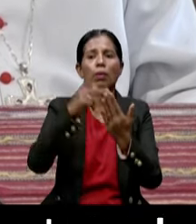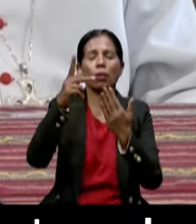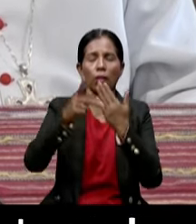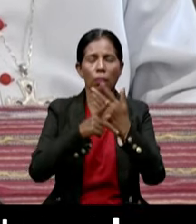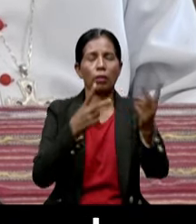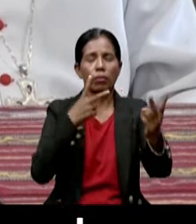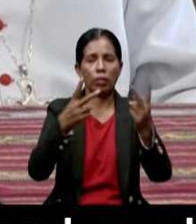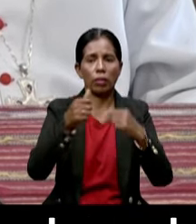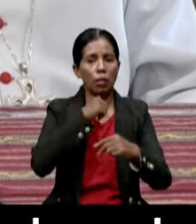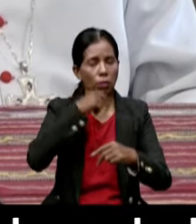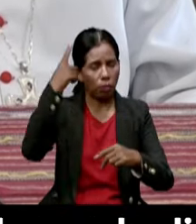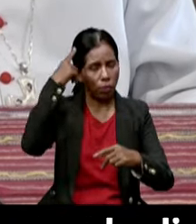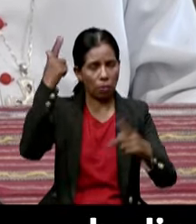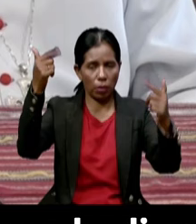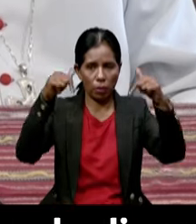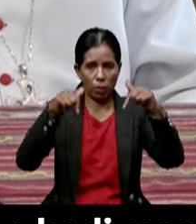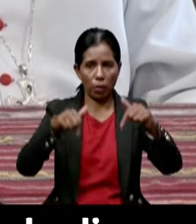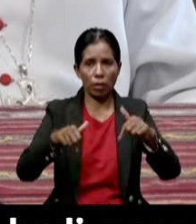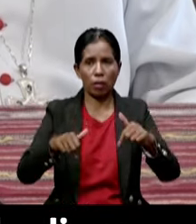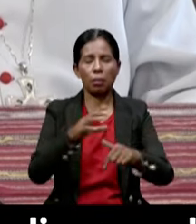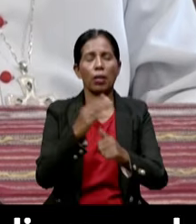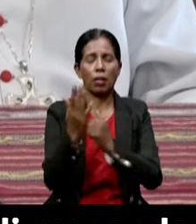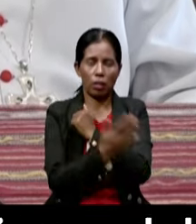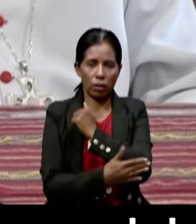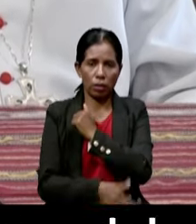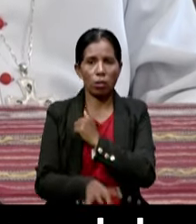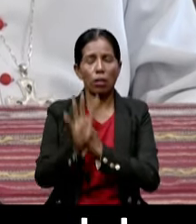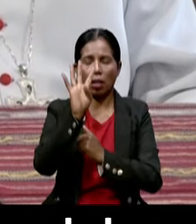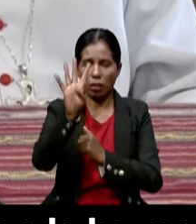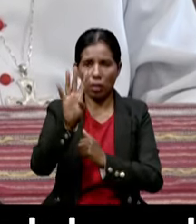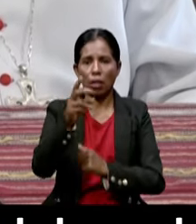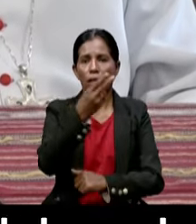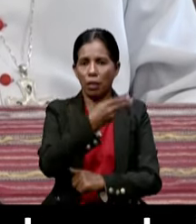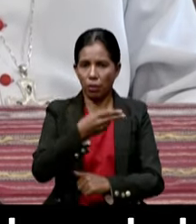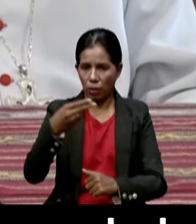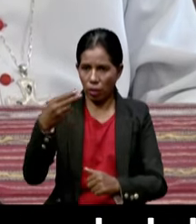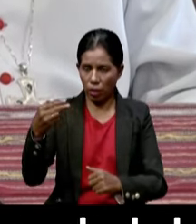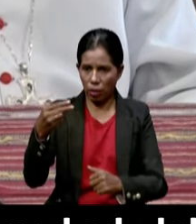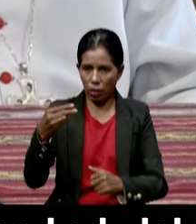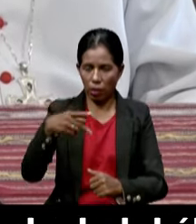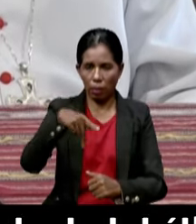apostólica do Santo Padre em 4 países: Indonésia,